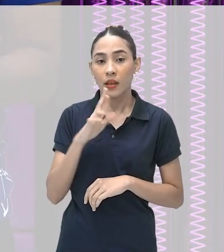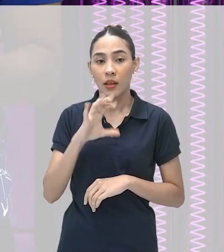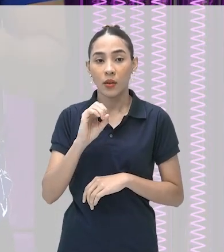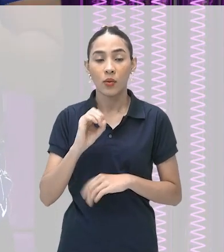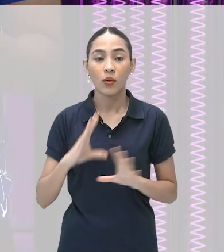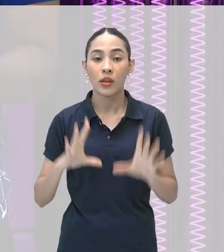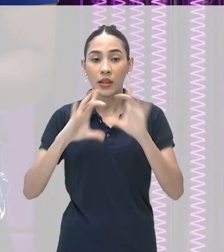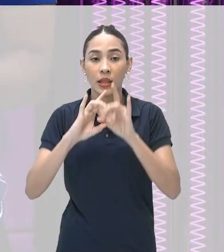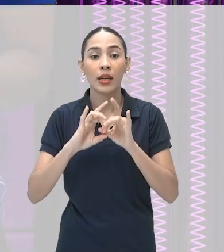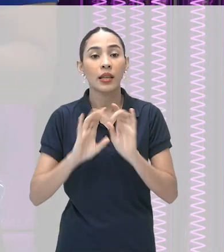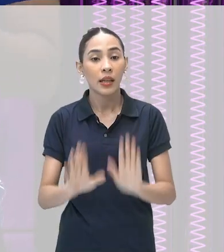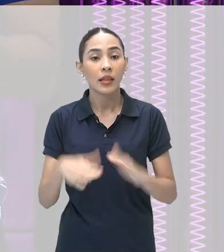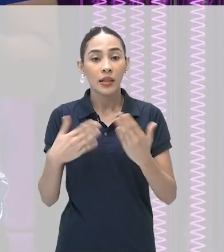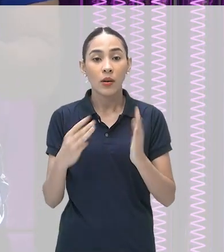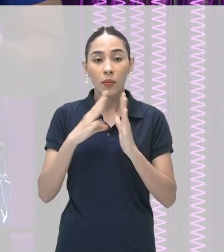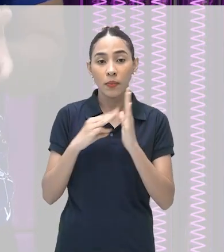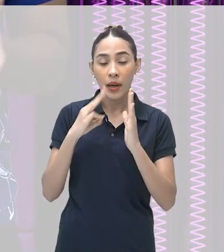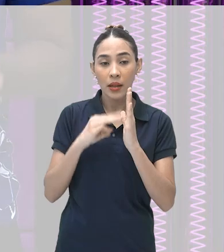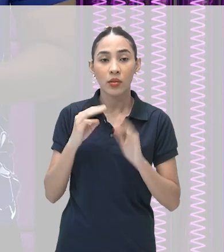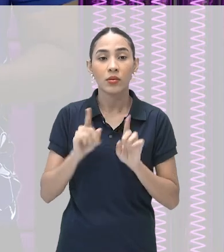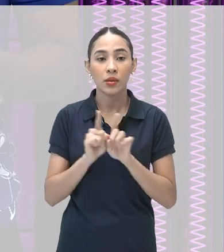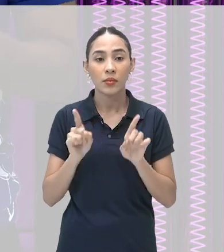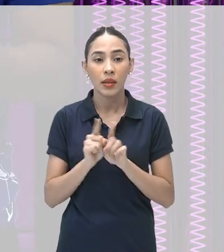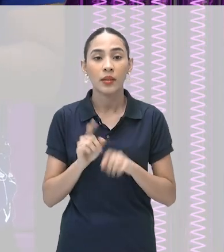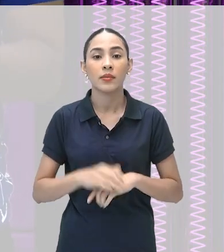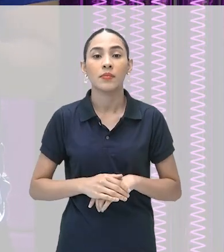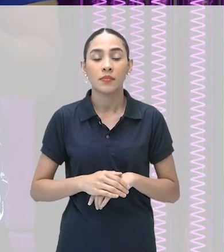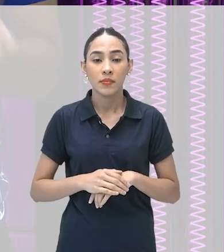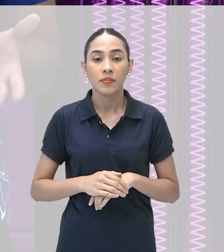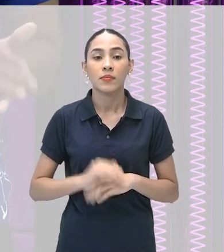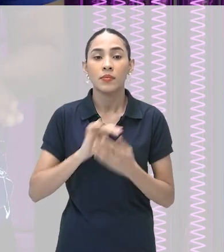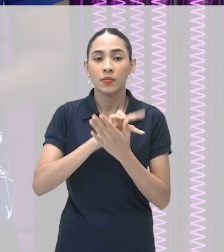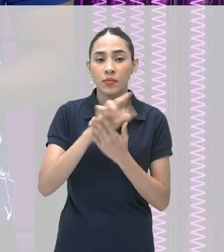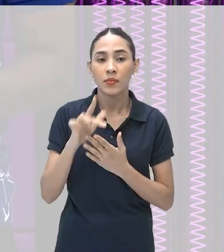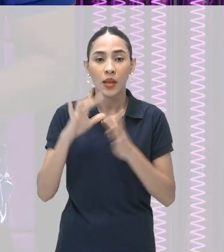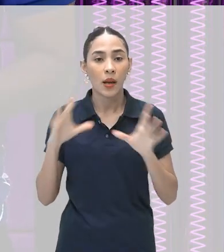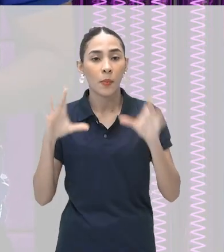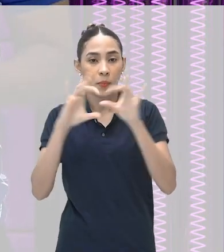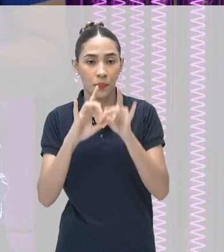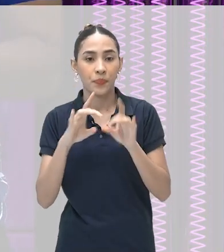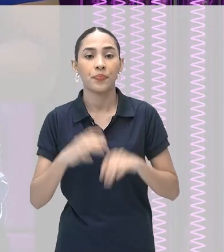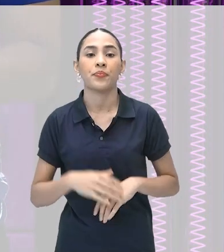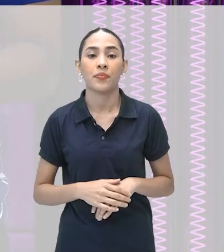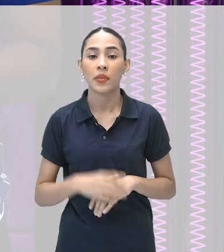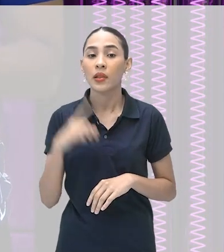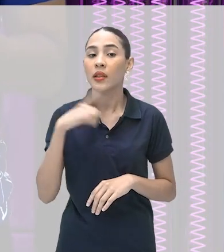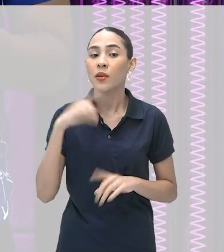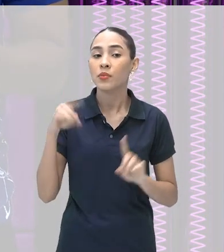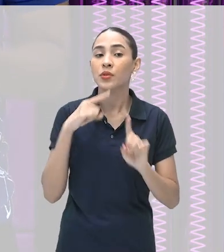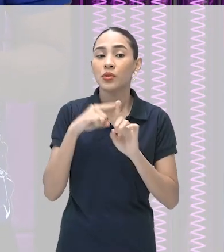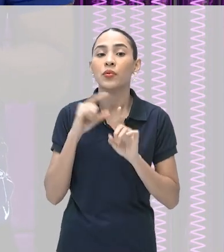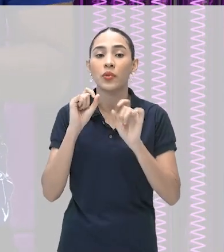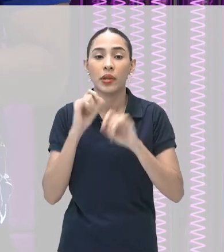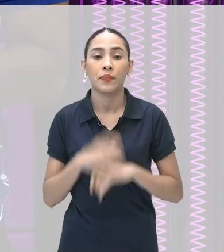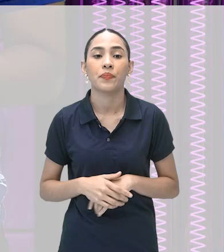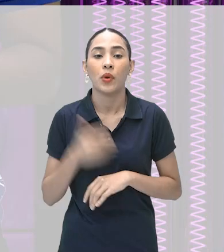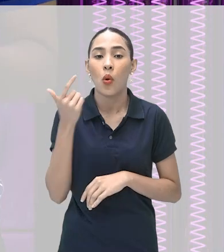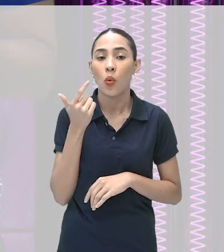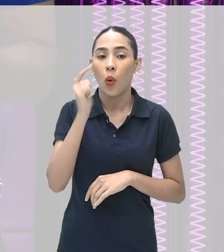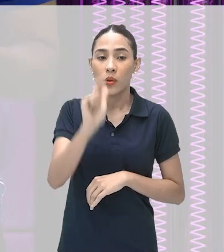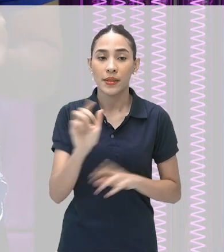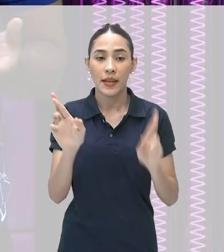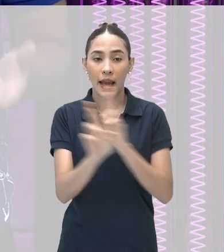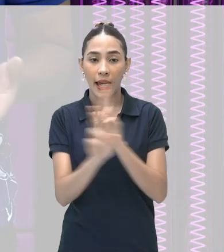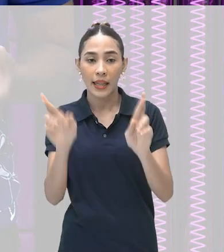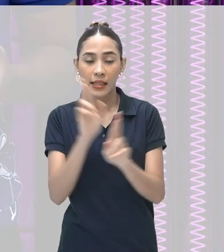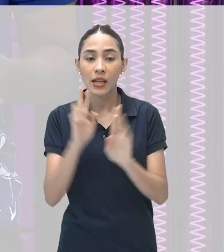interconectadas. Nesse método, diversas proporções estão interconectadas. Consiste em estabelecer uma relação